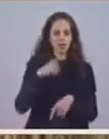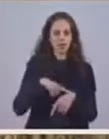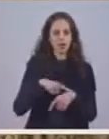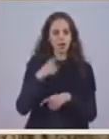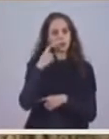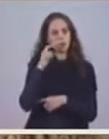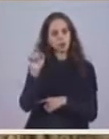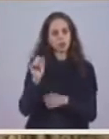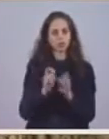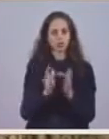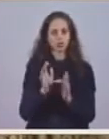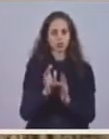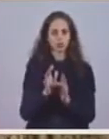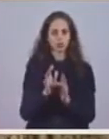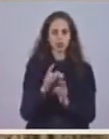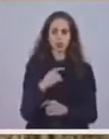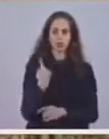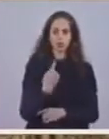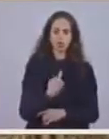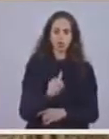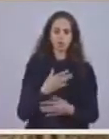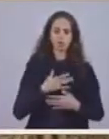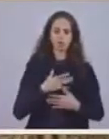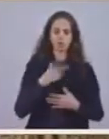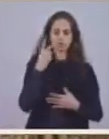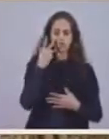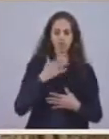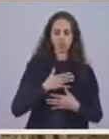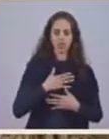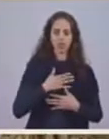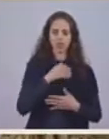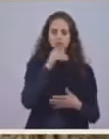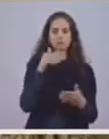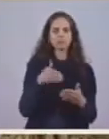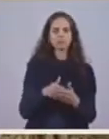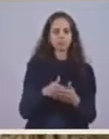Jesus, para fazermos nossa, na nossa vida, a